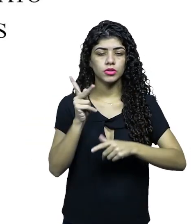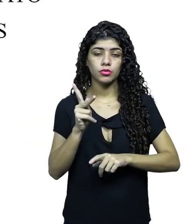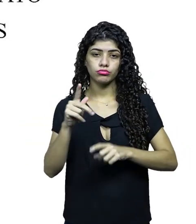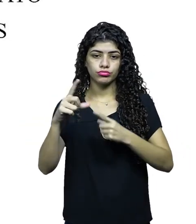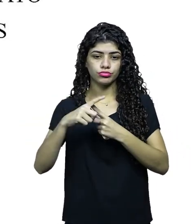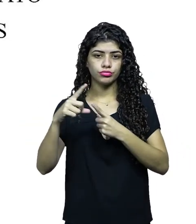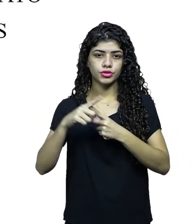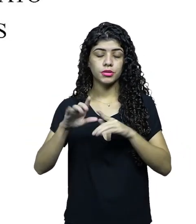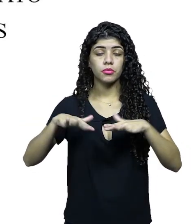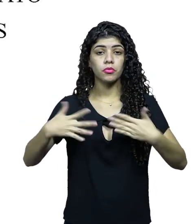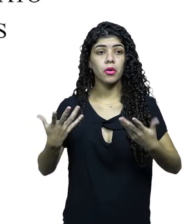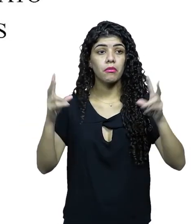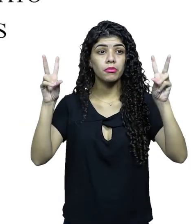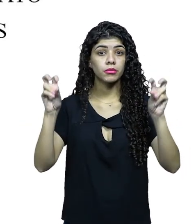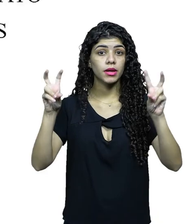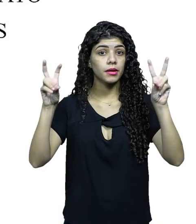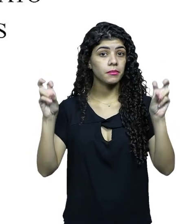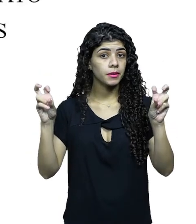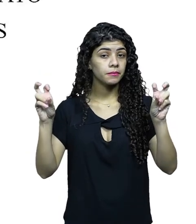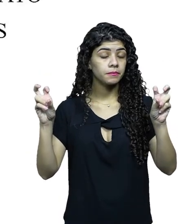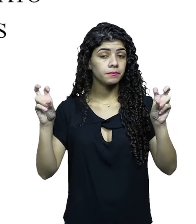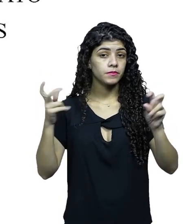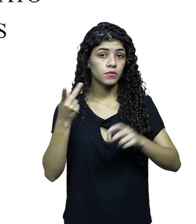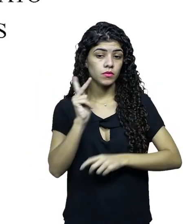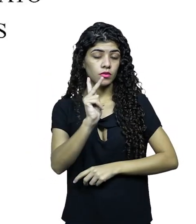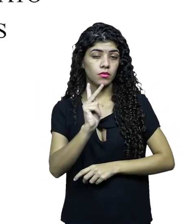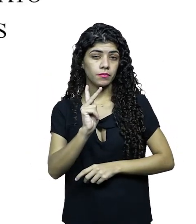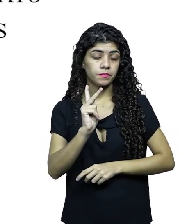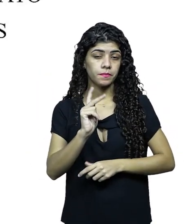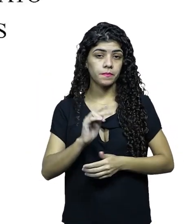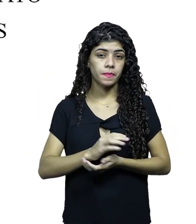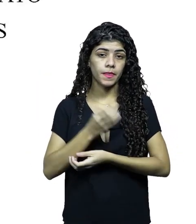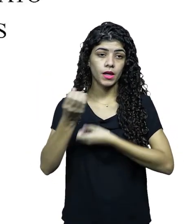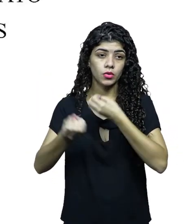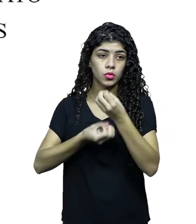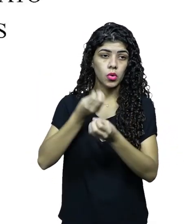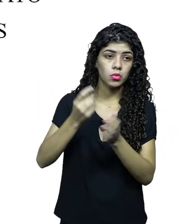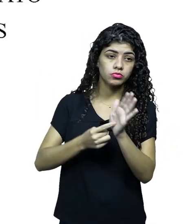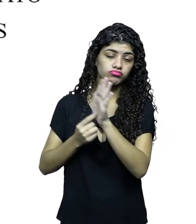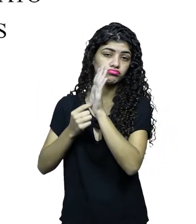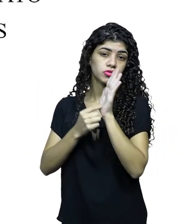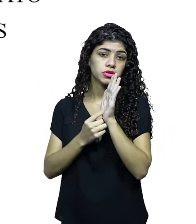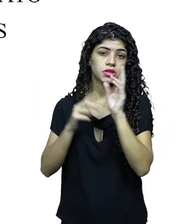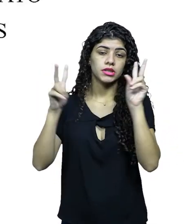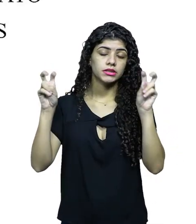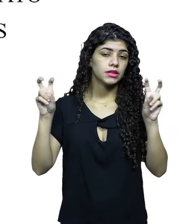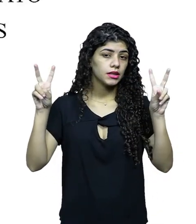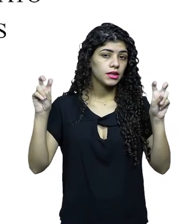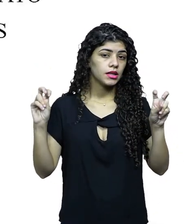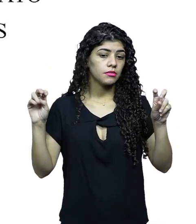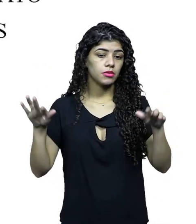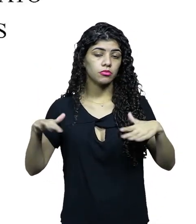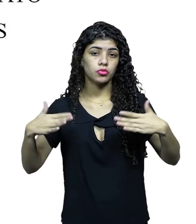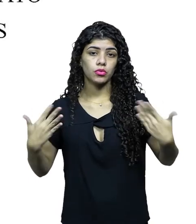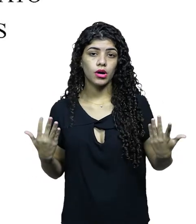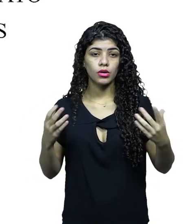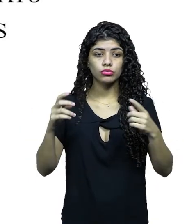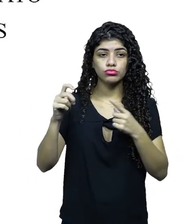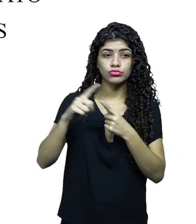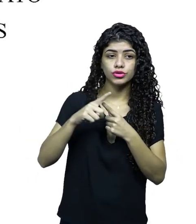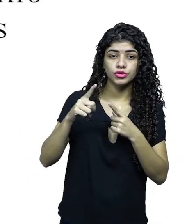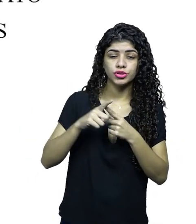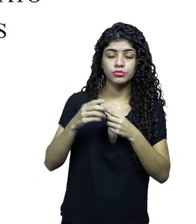todo o seu formato. Qual é o assunto do seu formato? Como é que vai abordar esse tema?